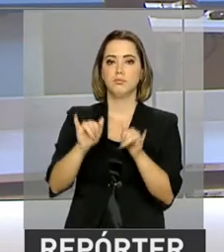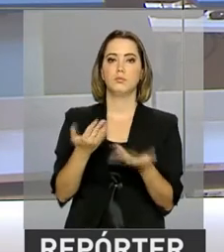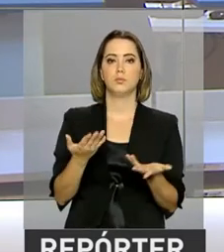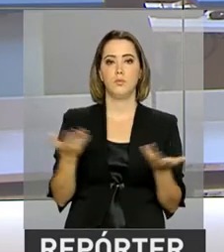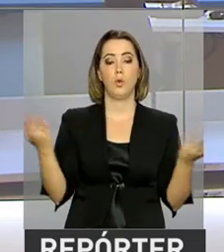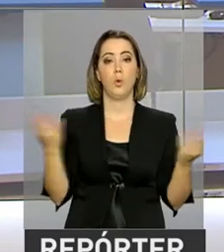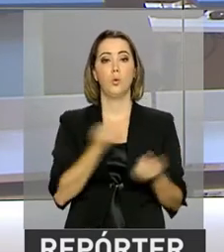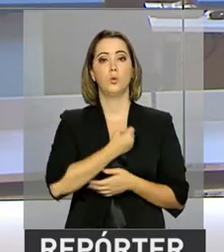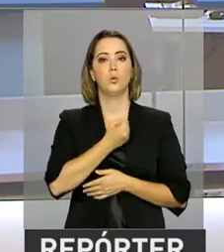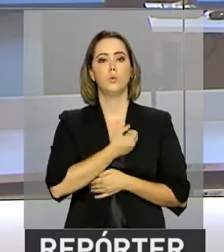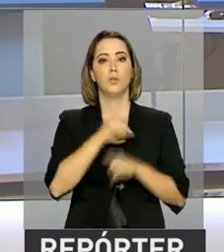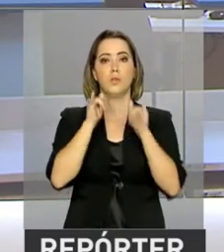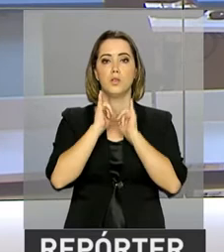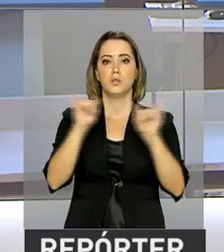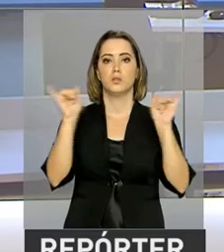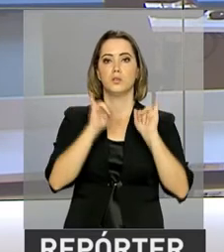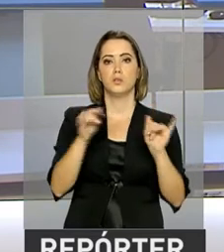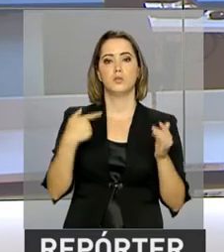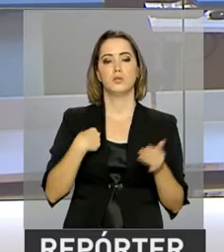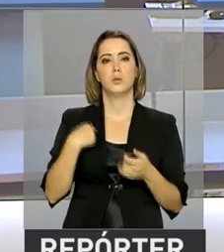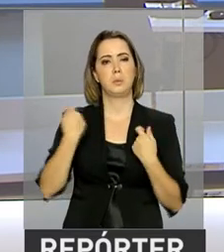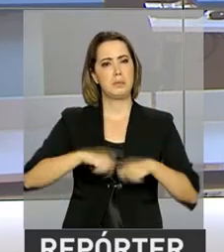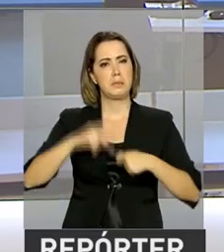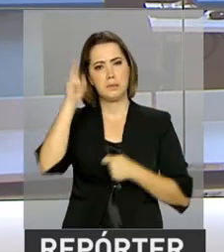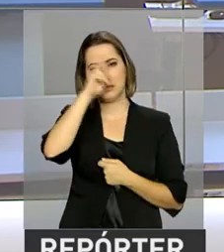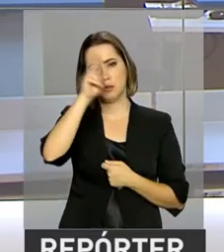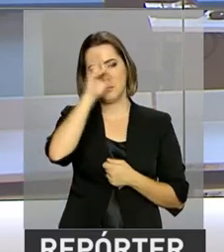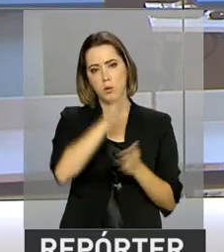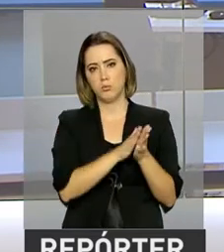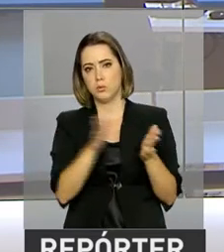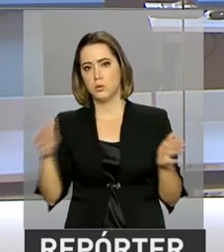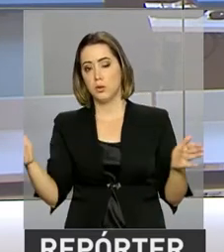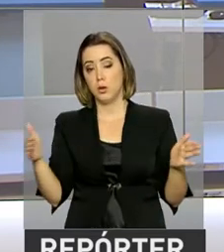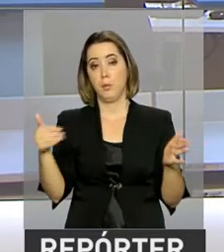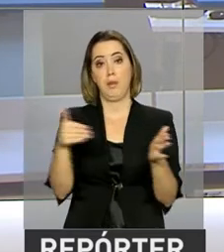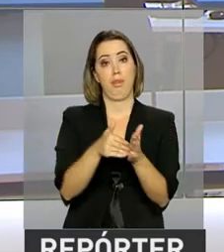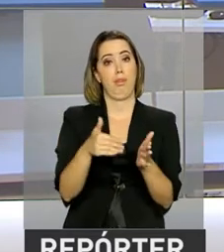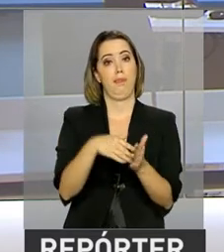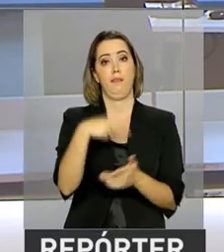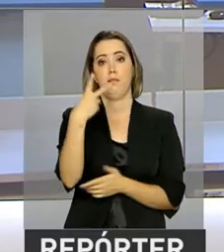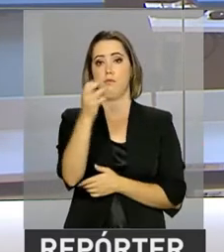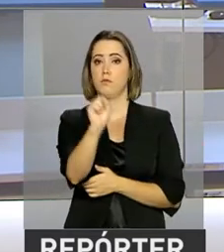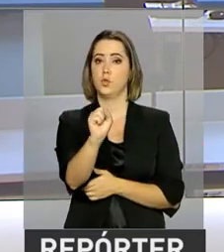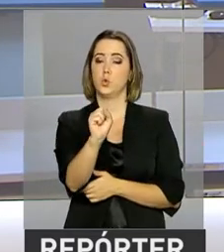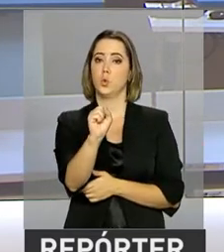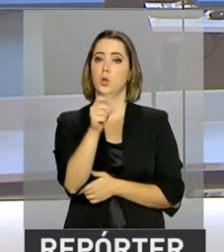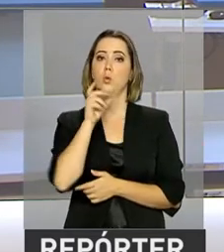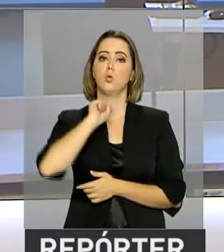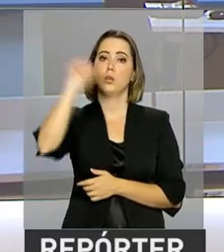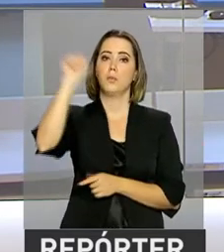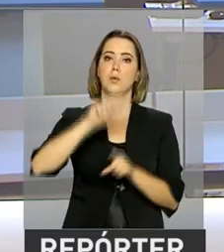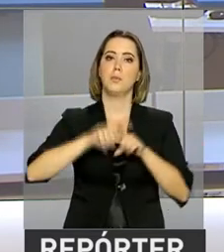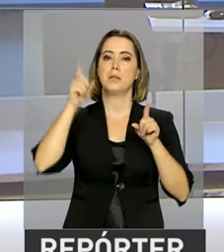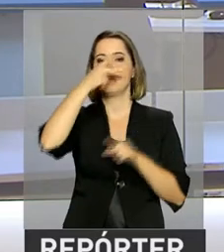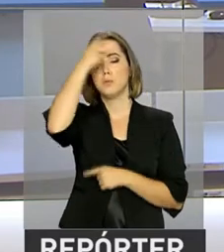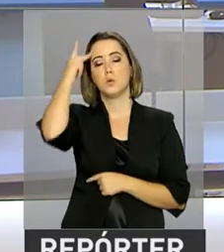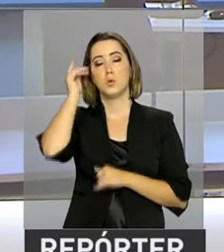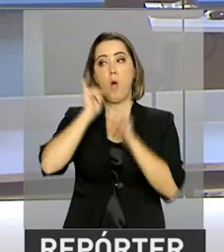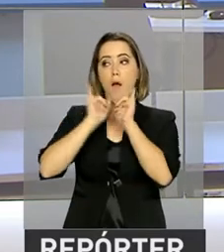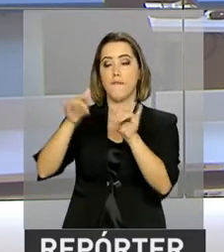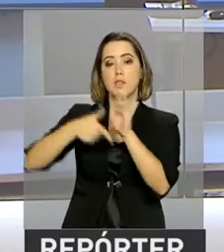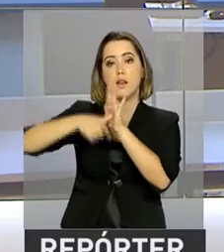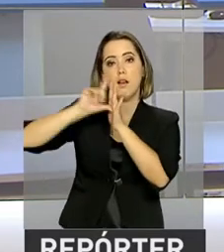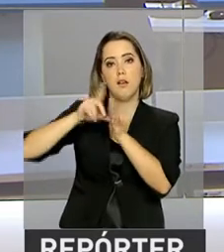o número foi divulgado agora há pouco vale lembrar que o prazo vai até 28 de abril mas quem declara antes têm mais chances de